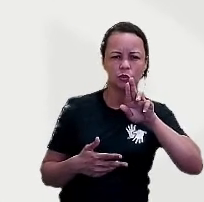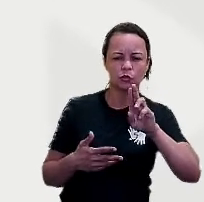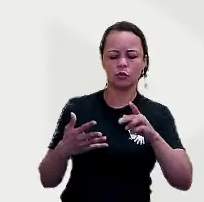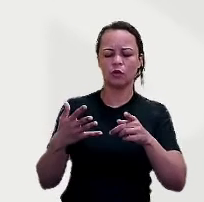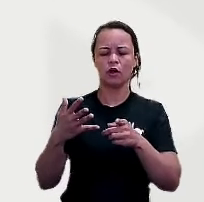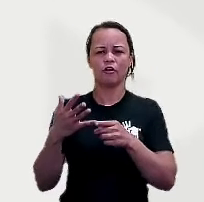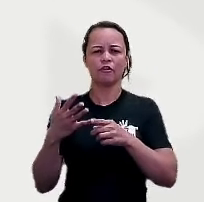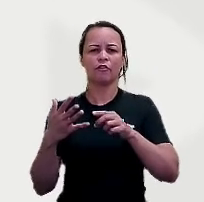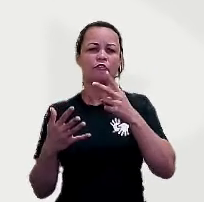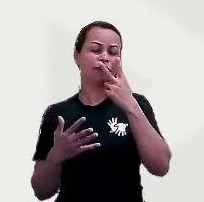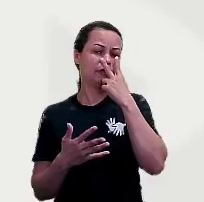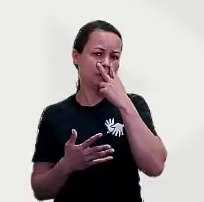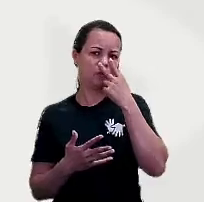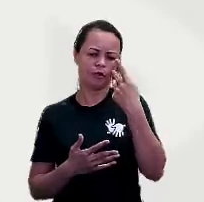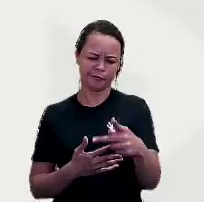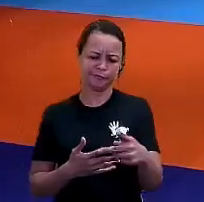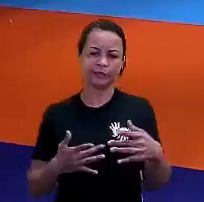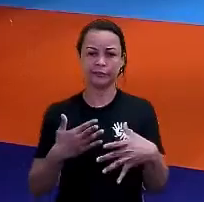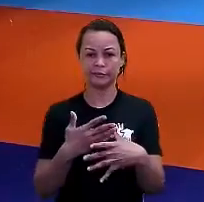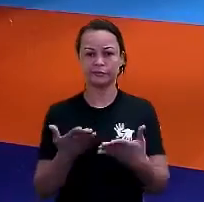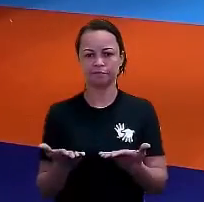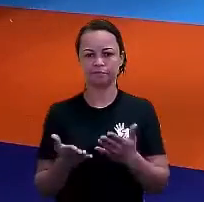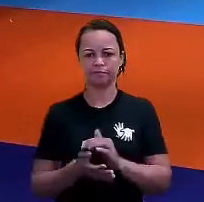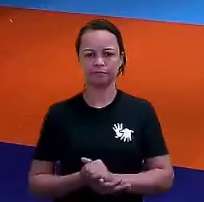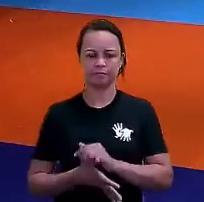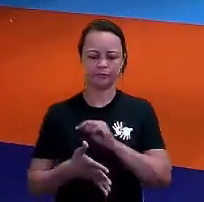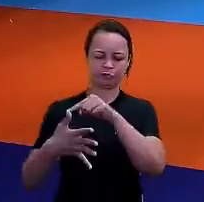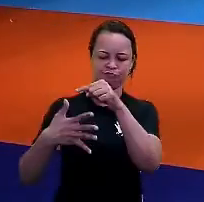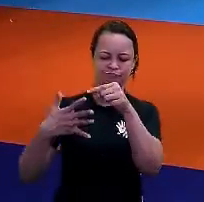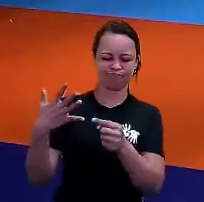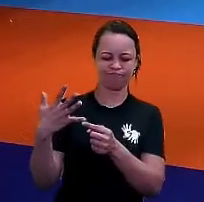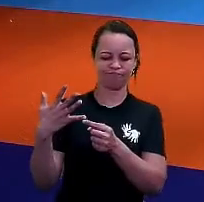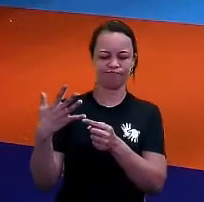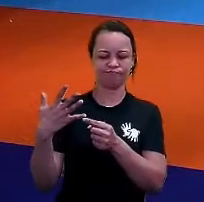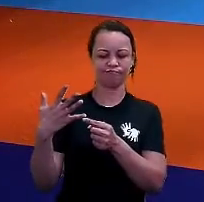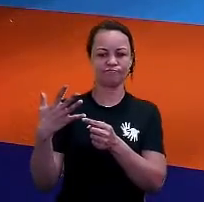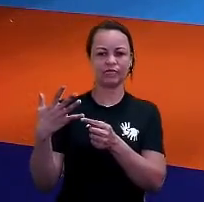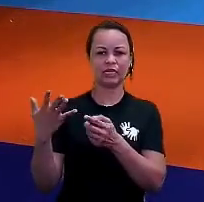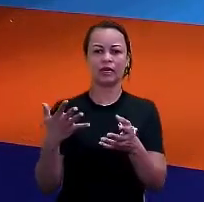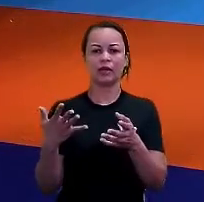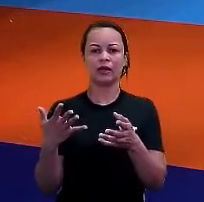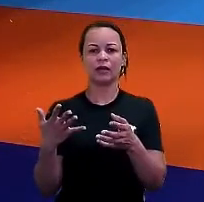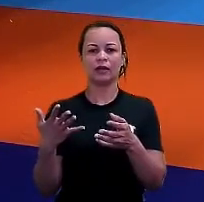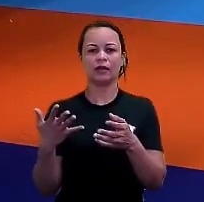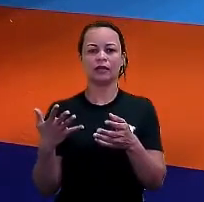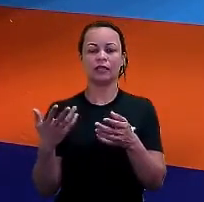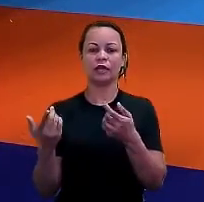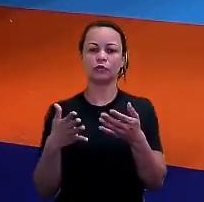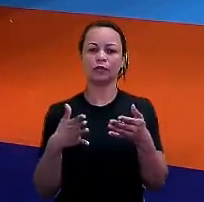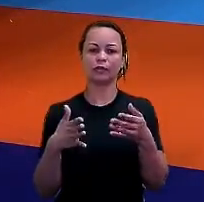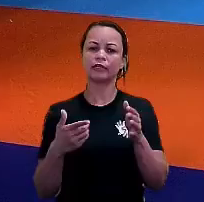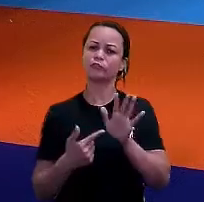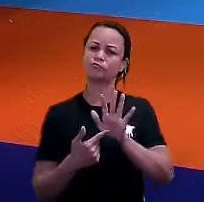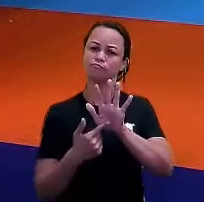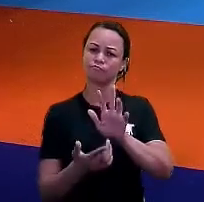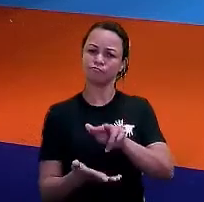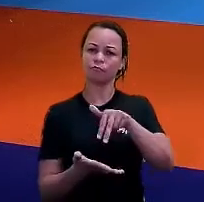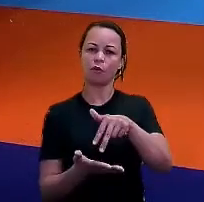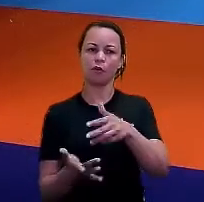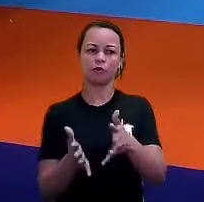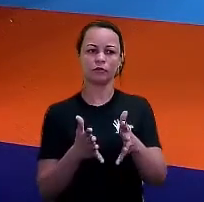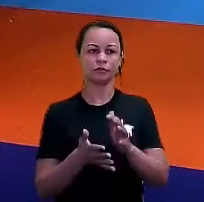e Vitória de Santo Antão. Vejam, na atualidade a gente se destaca e essas outras